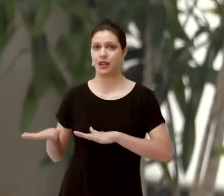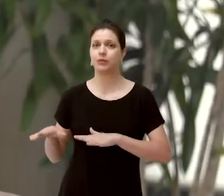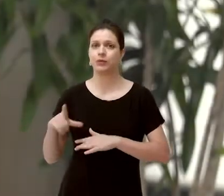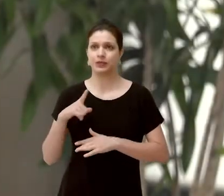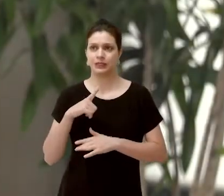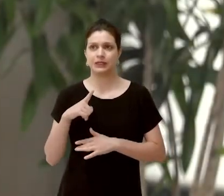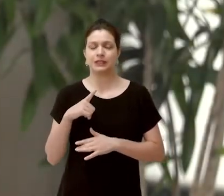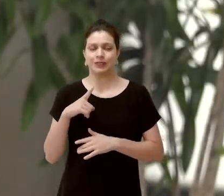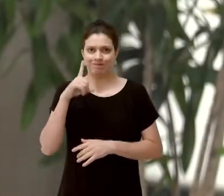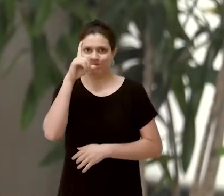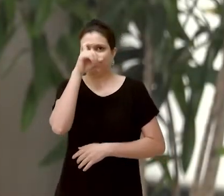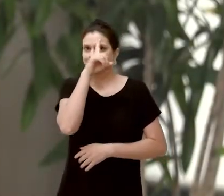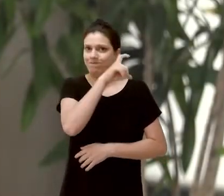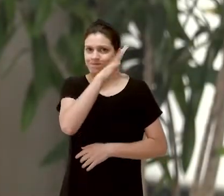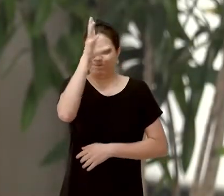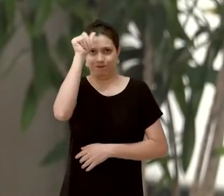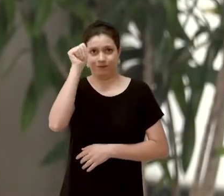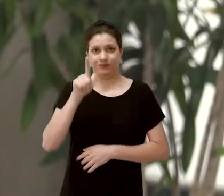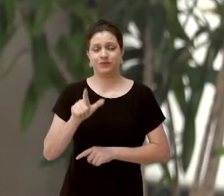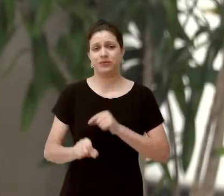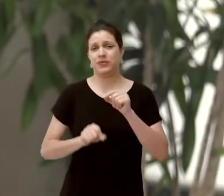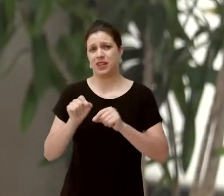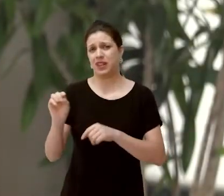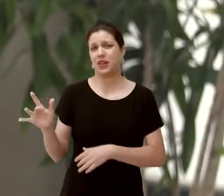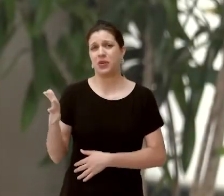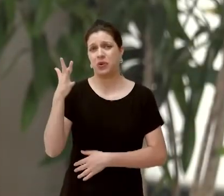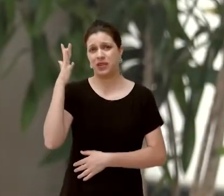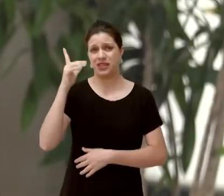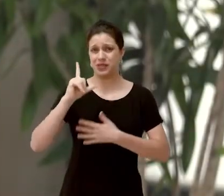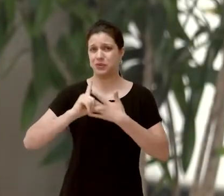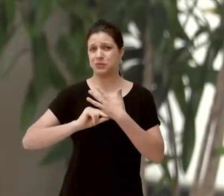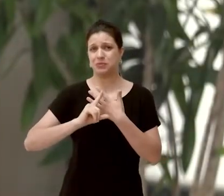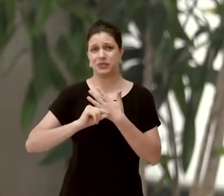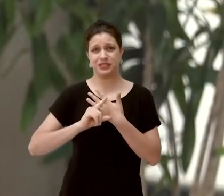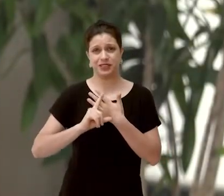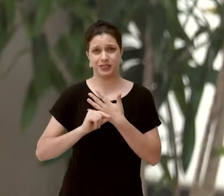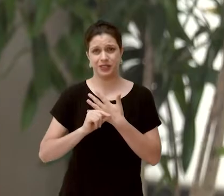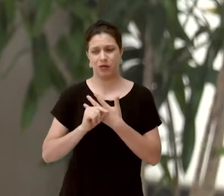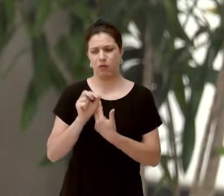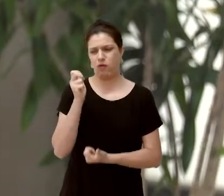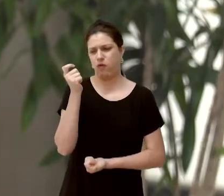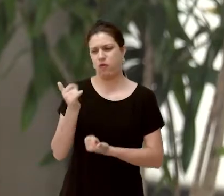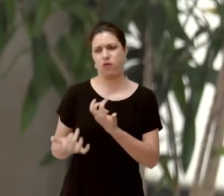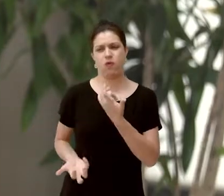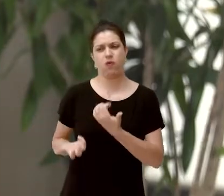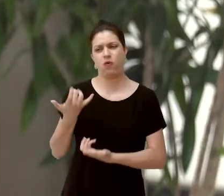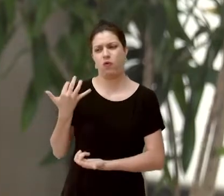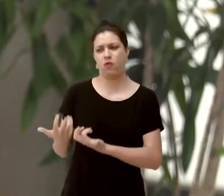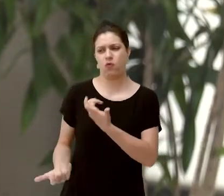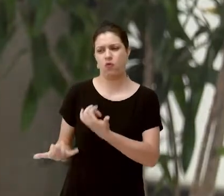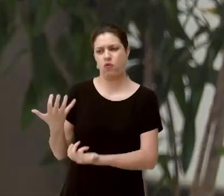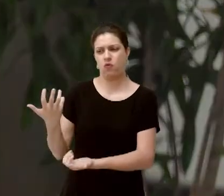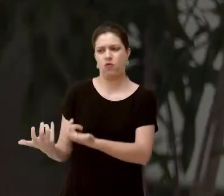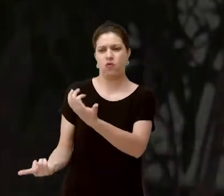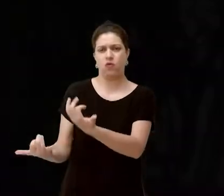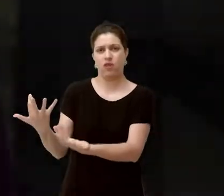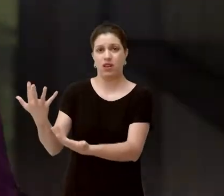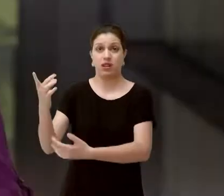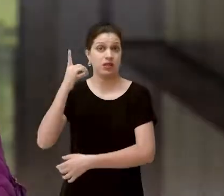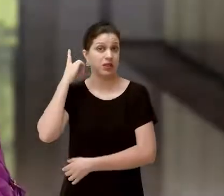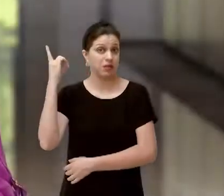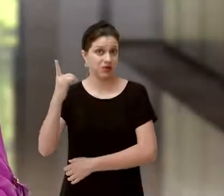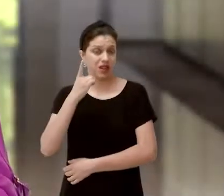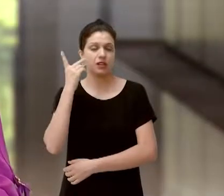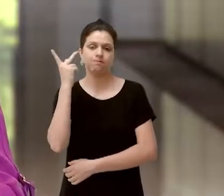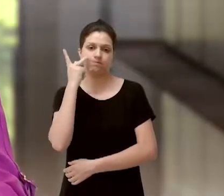Setembro foi o mês de tensão para Mato Grosso do Sul. O Pantanal, um dos biomas do estado, estava em chamas.